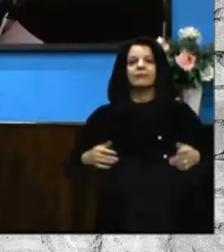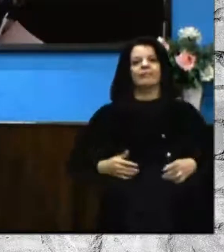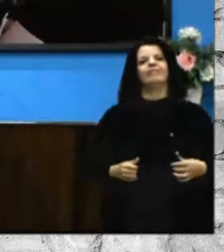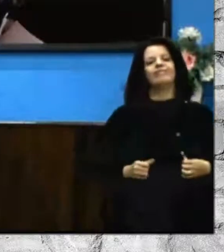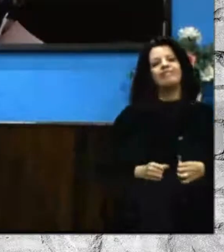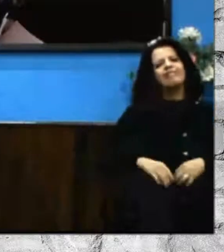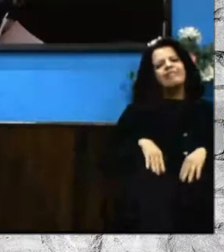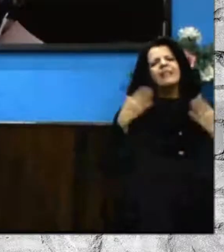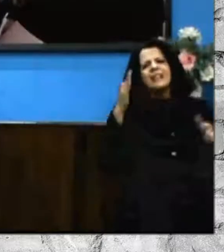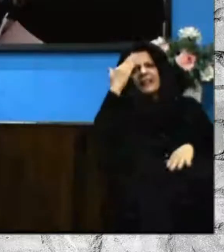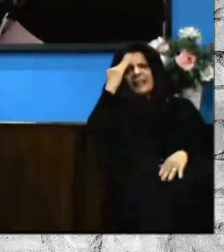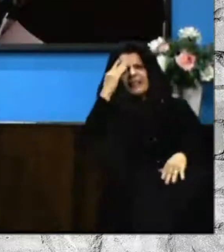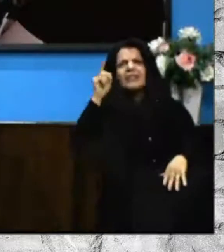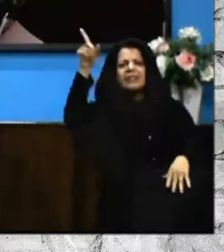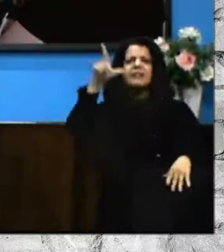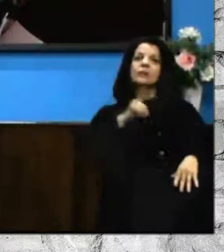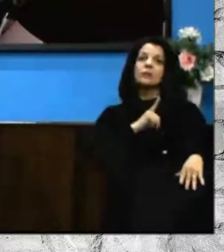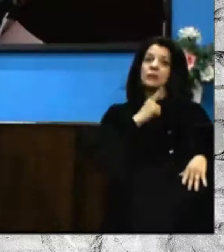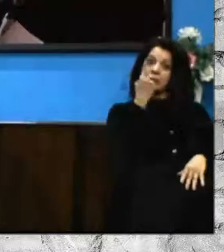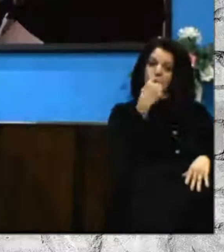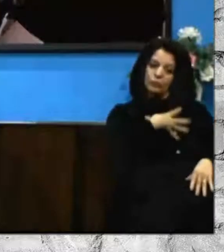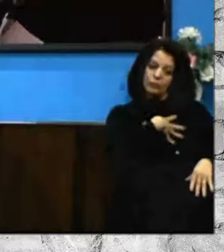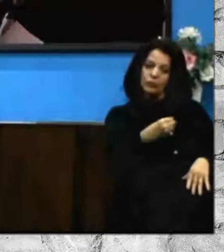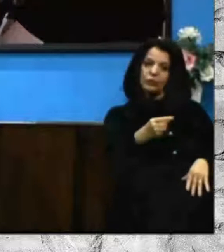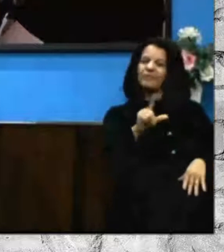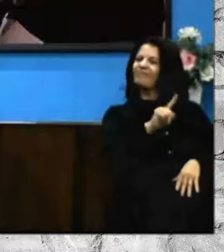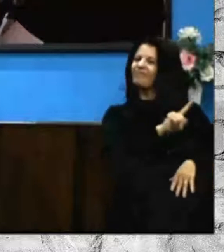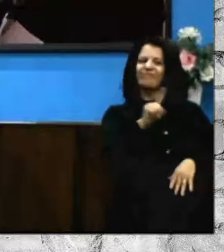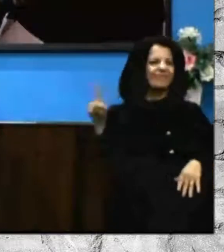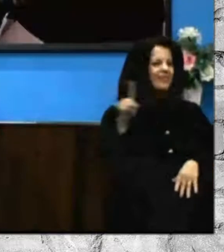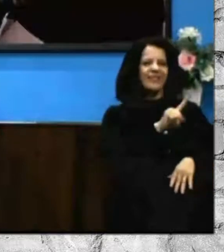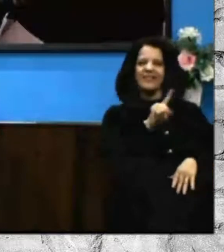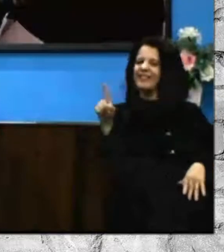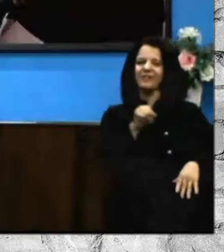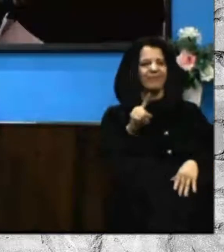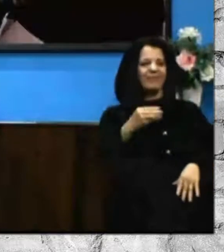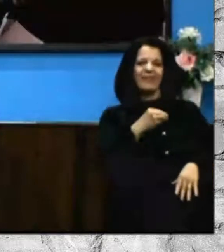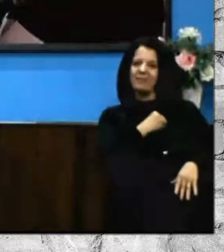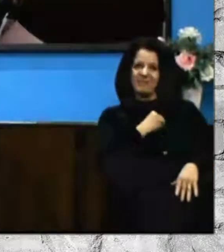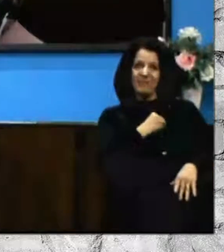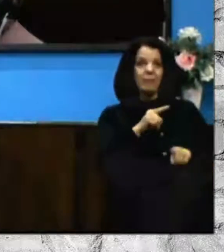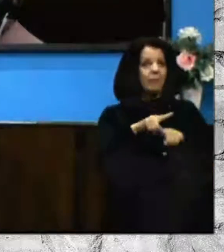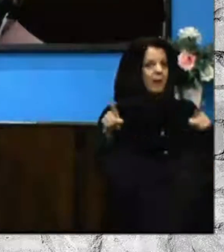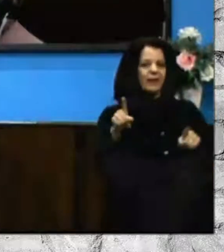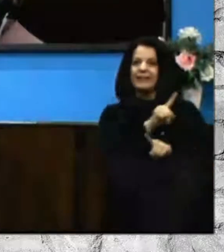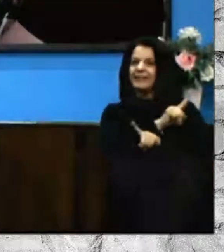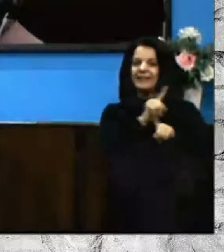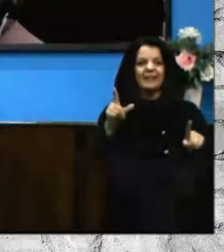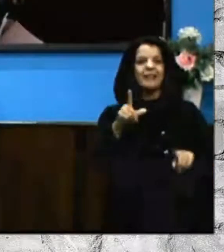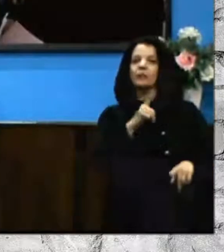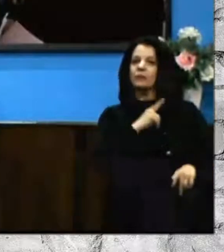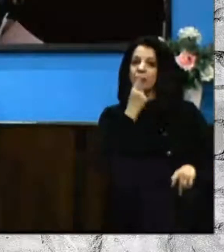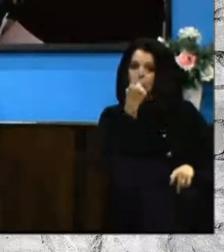Deus tem um filho sem pecado, mas Ele não tem nenhum filho que não fora